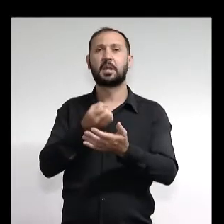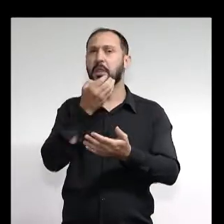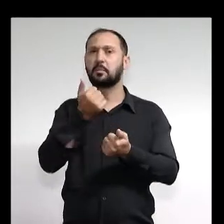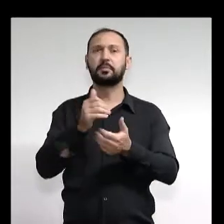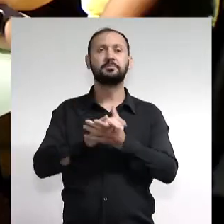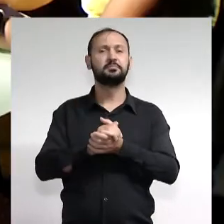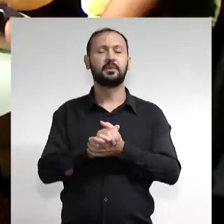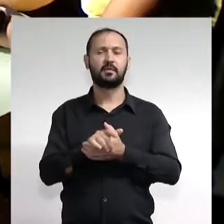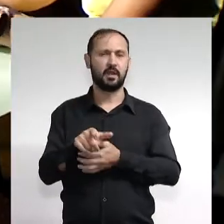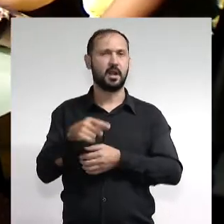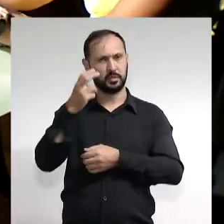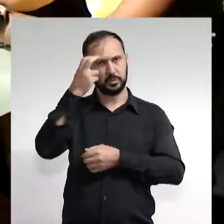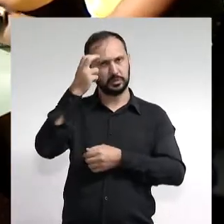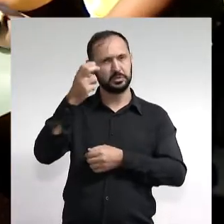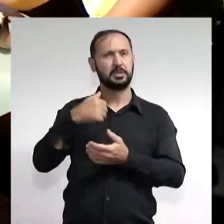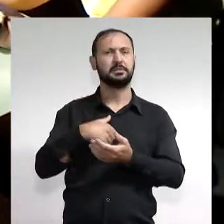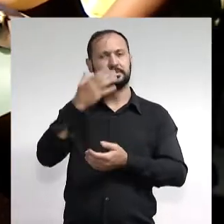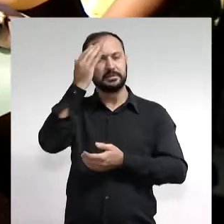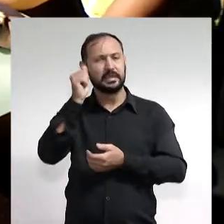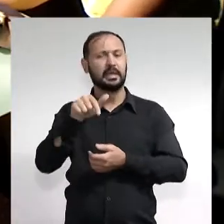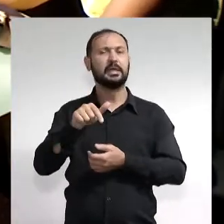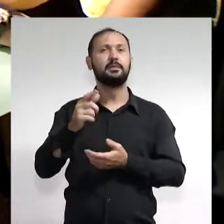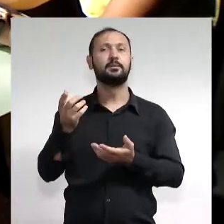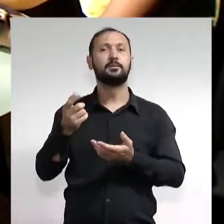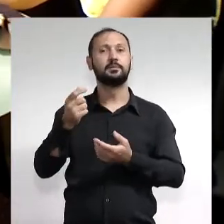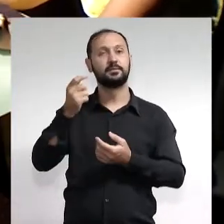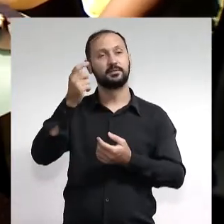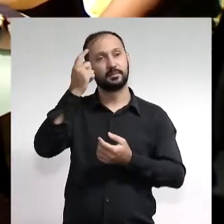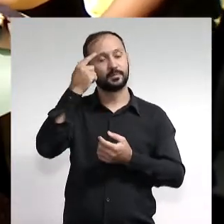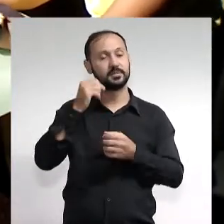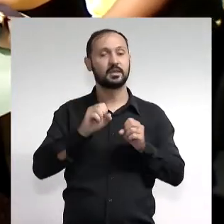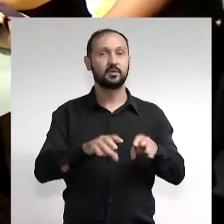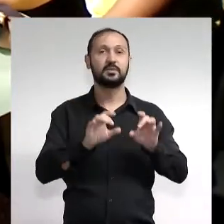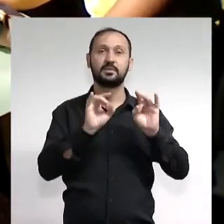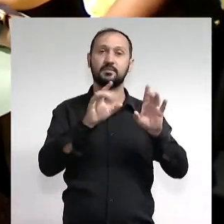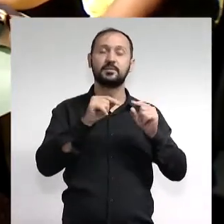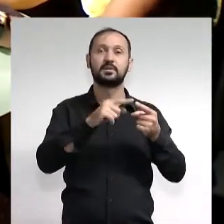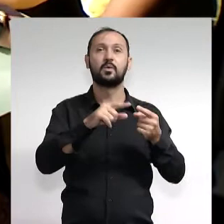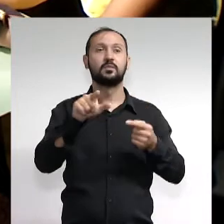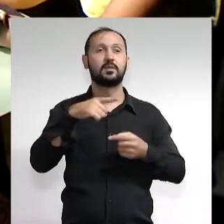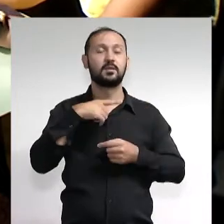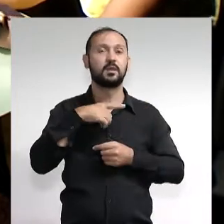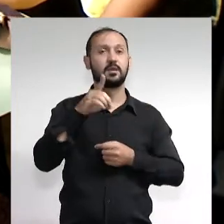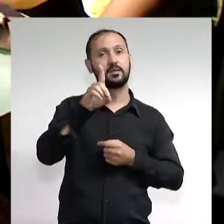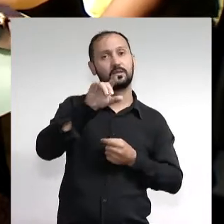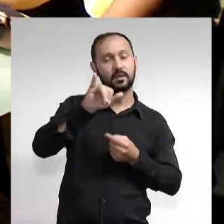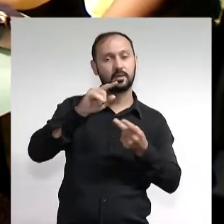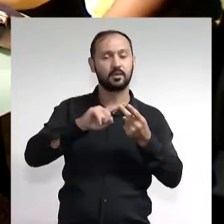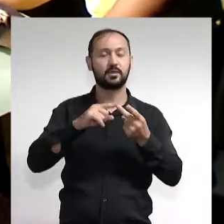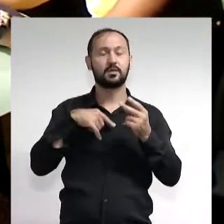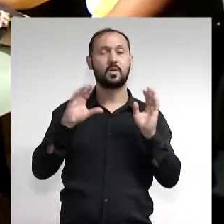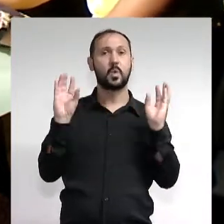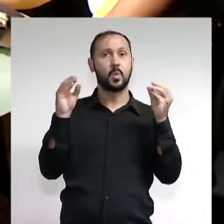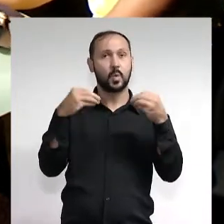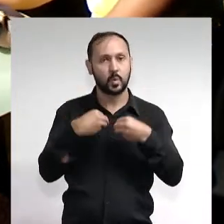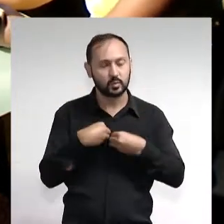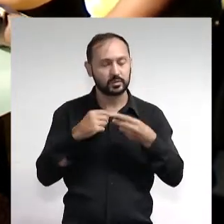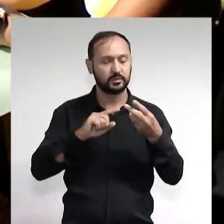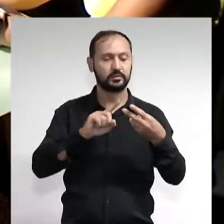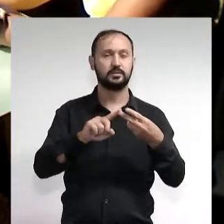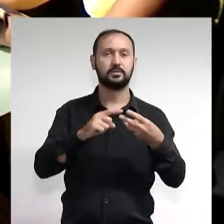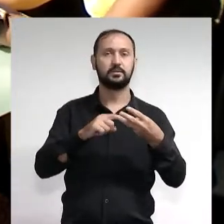Dentro do público da educação especial, se imagina que deficiência intelectual, qualquer outra deficiência, transtorno de